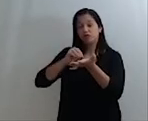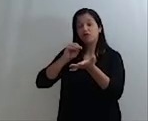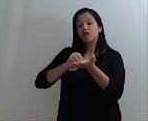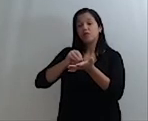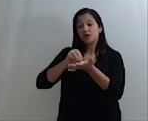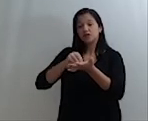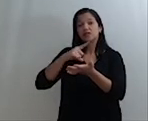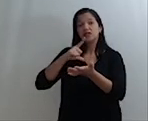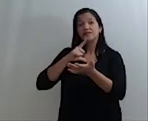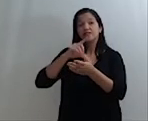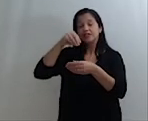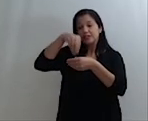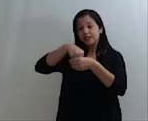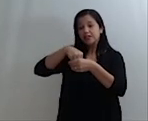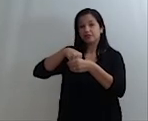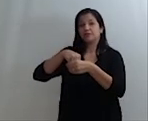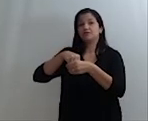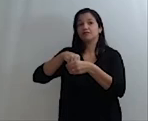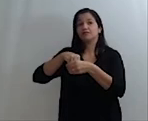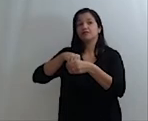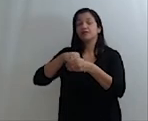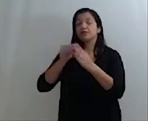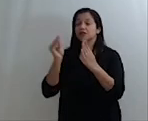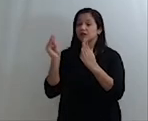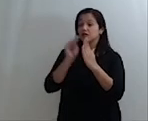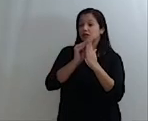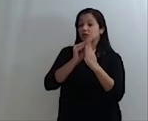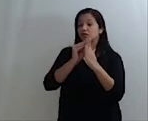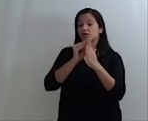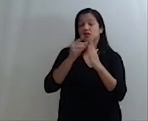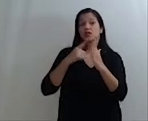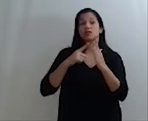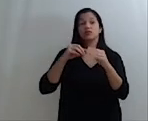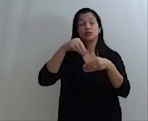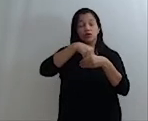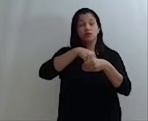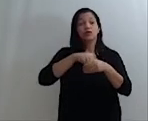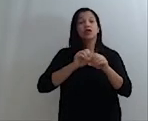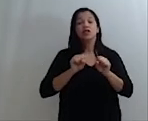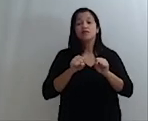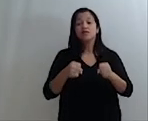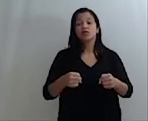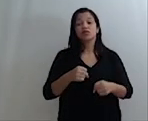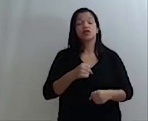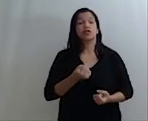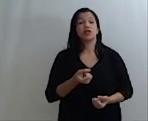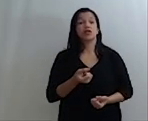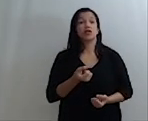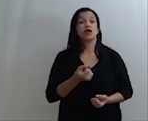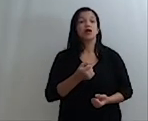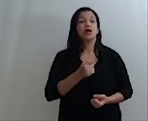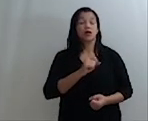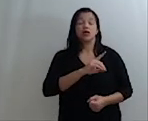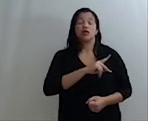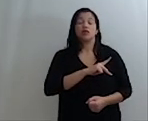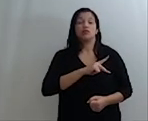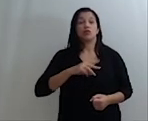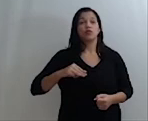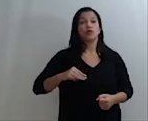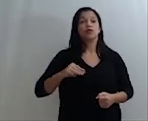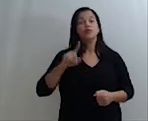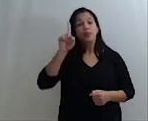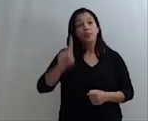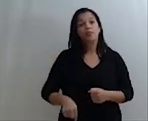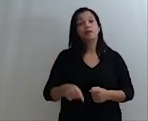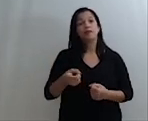impetração da Nobre Defensoria Pública eh que é um dado que se torna quase que lendário quer dizer nos casos em que o Innocence Project